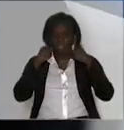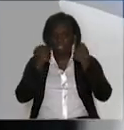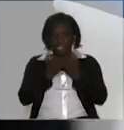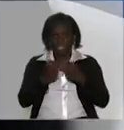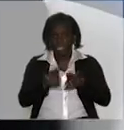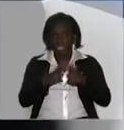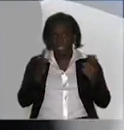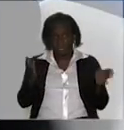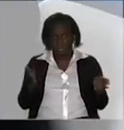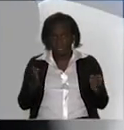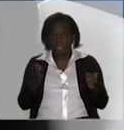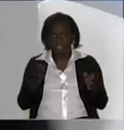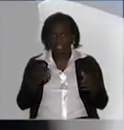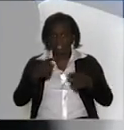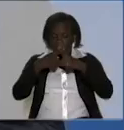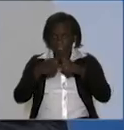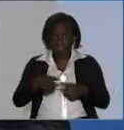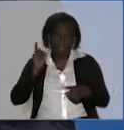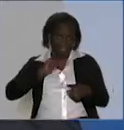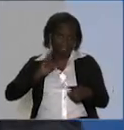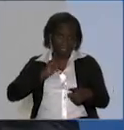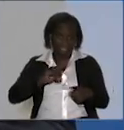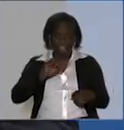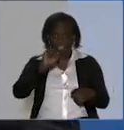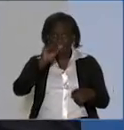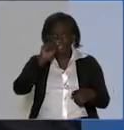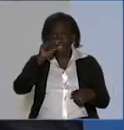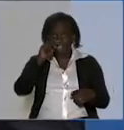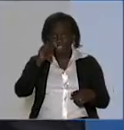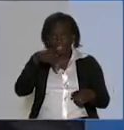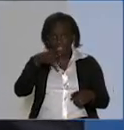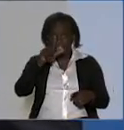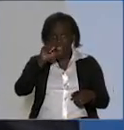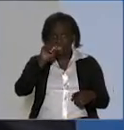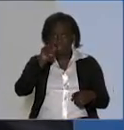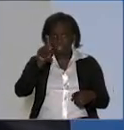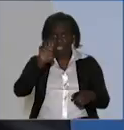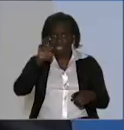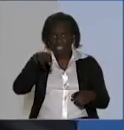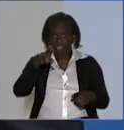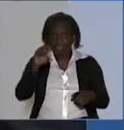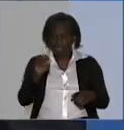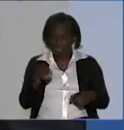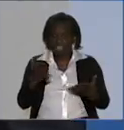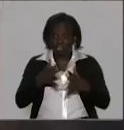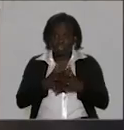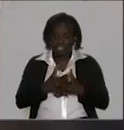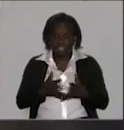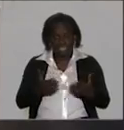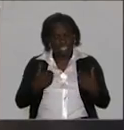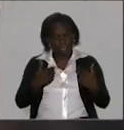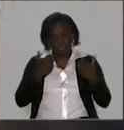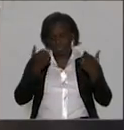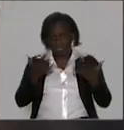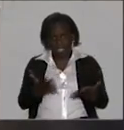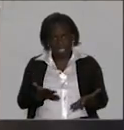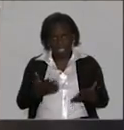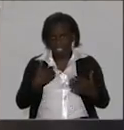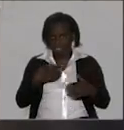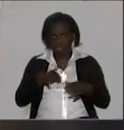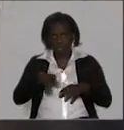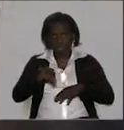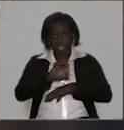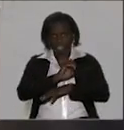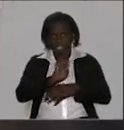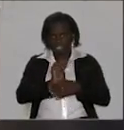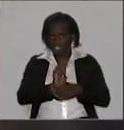que o Maracanã tivesse aberto as suas portas para o jogo do Flamengo com o São Lourenço. E aí, mais um imbróglio? Olha, eu não vou entrar na discussão técnica,